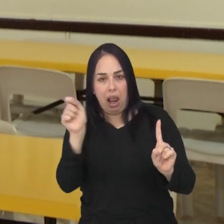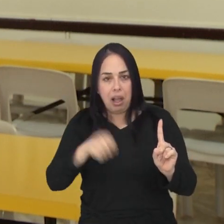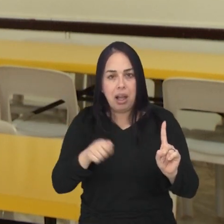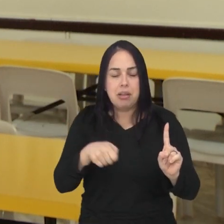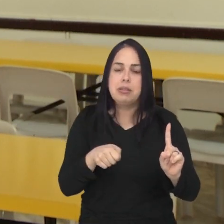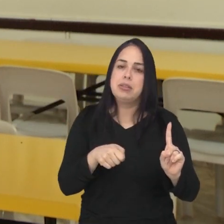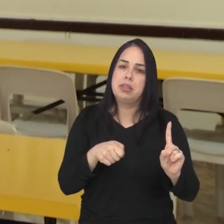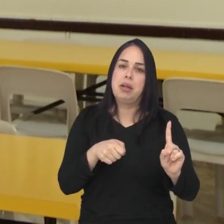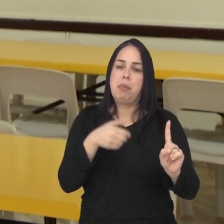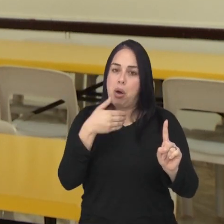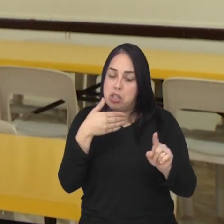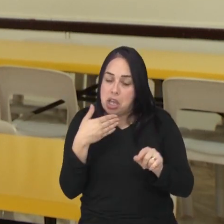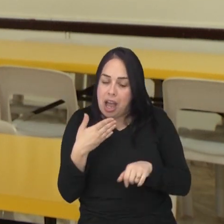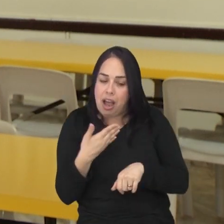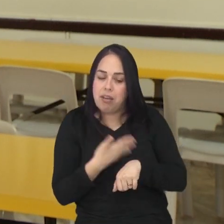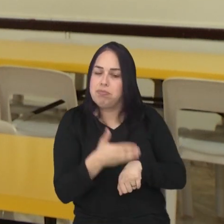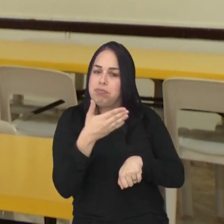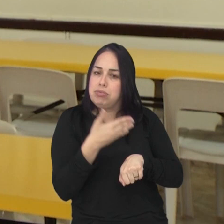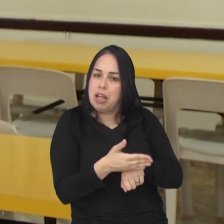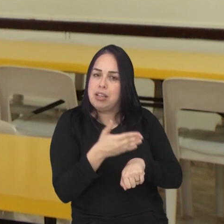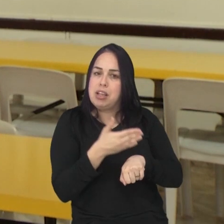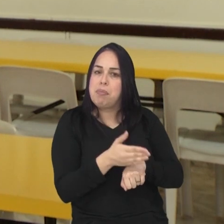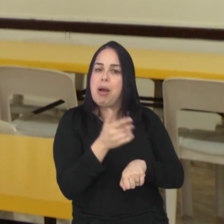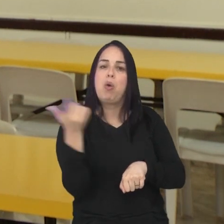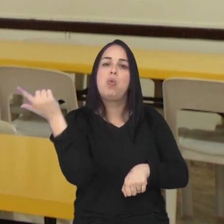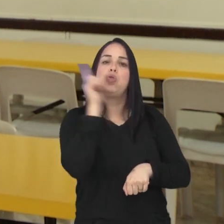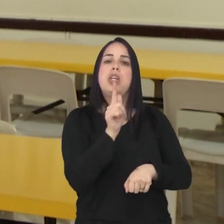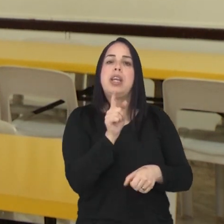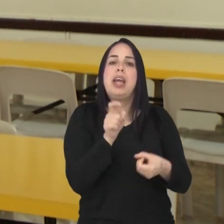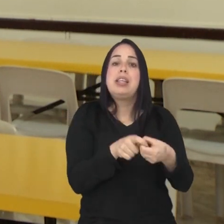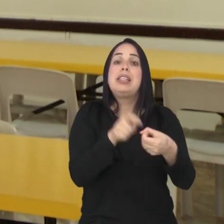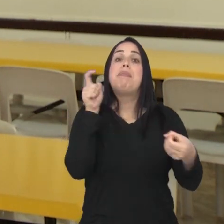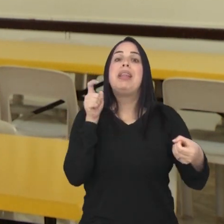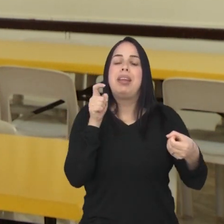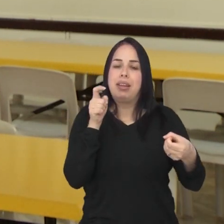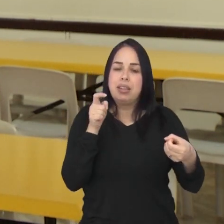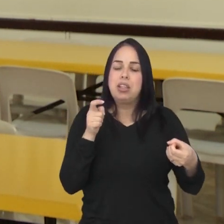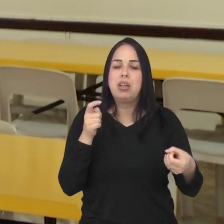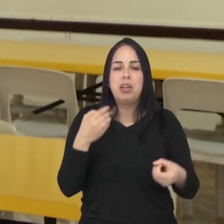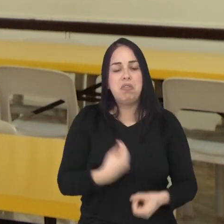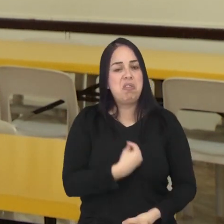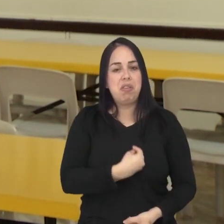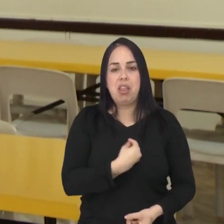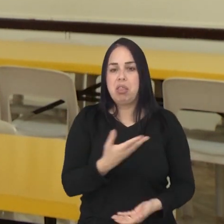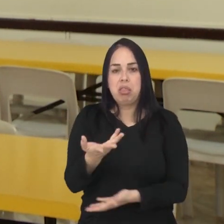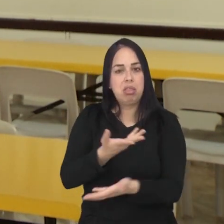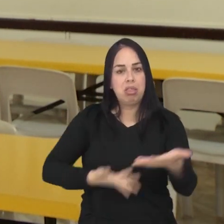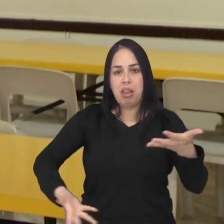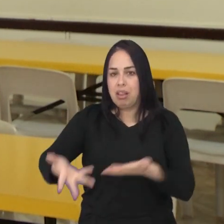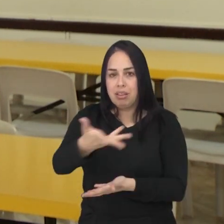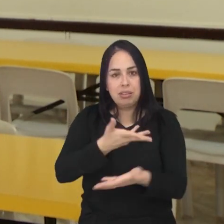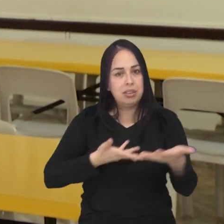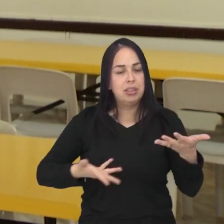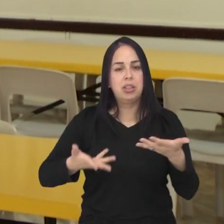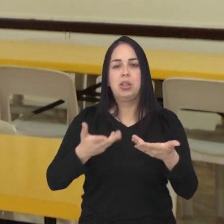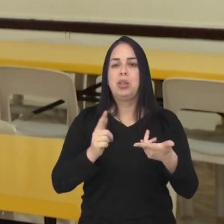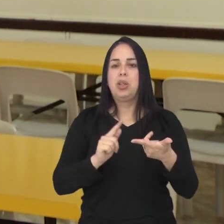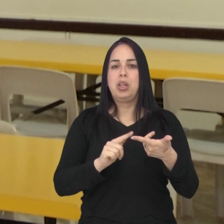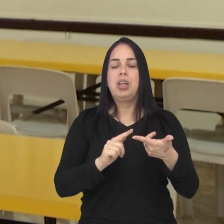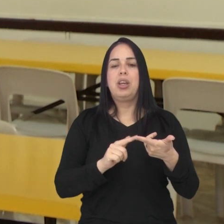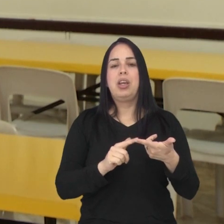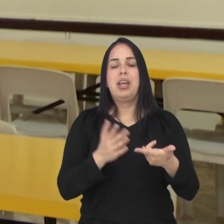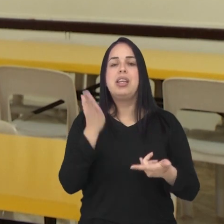ela pode ser treinada para gerar uma independência, poder viver com mais independência, viver em sociedade,